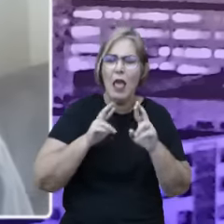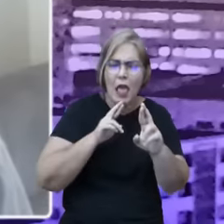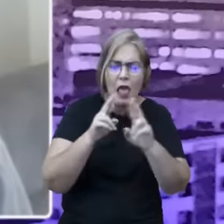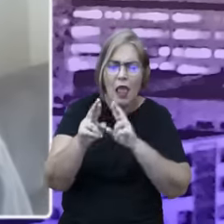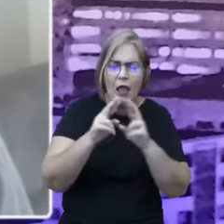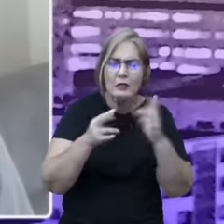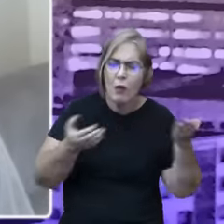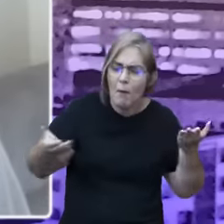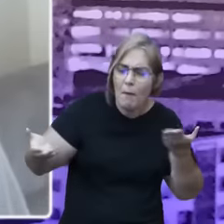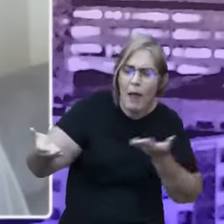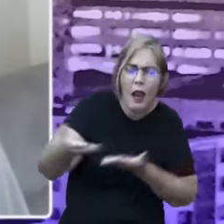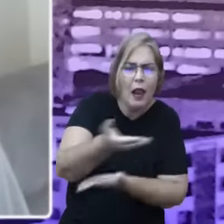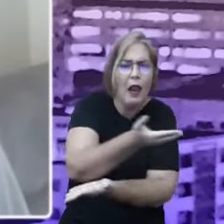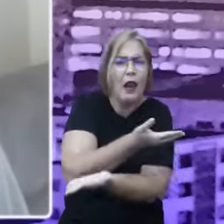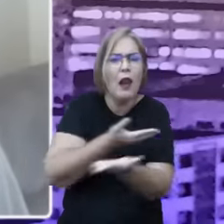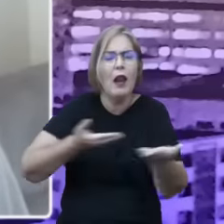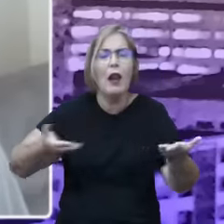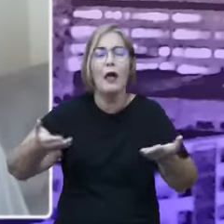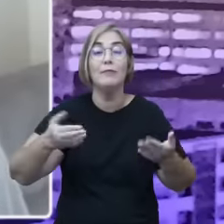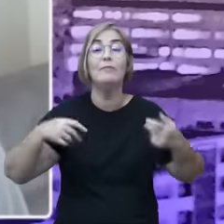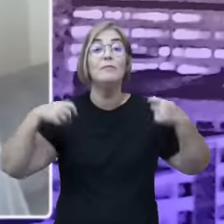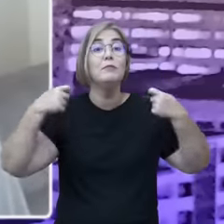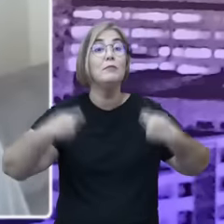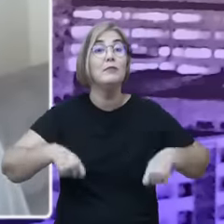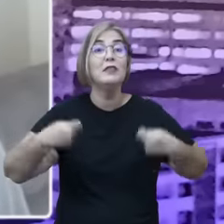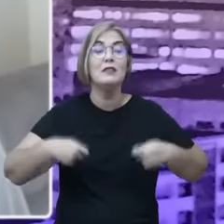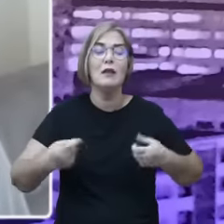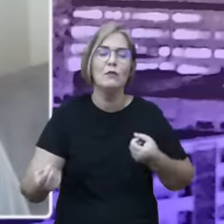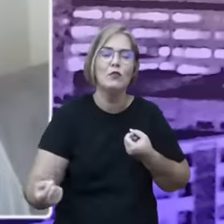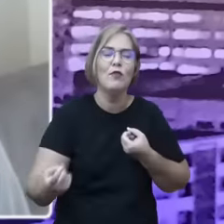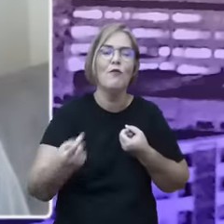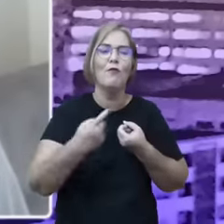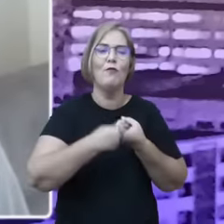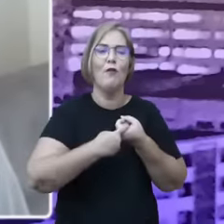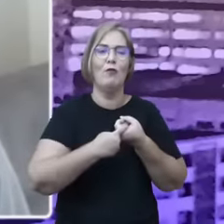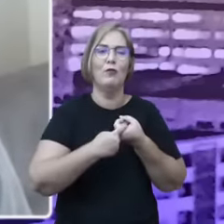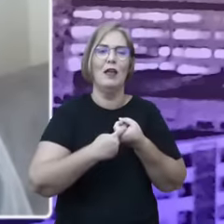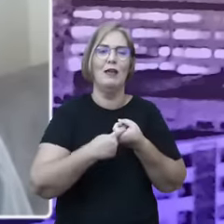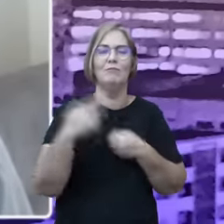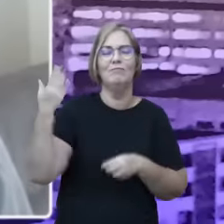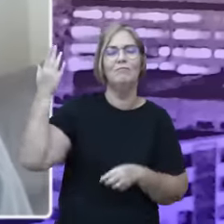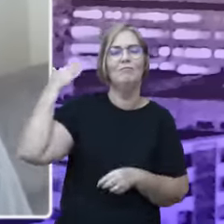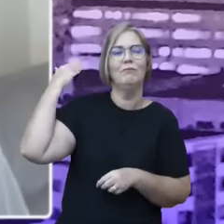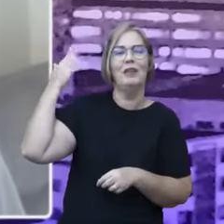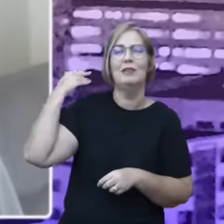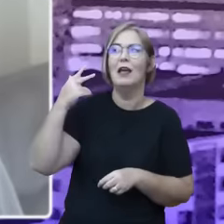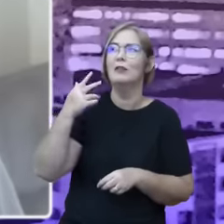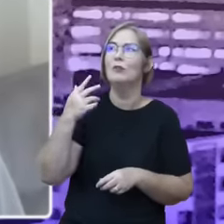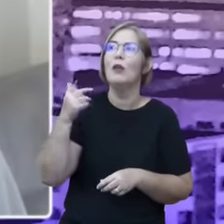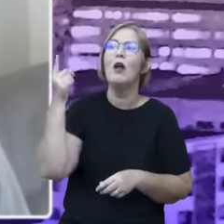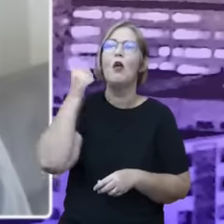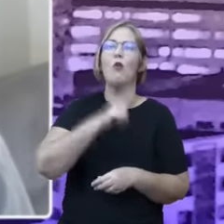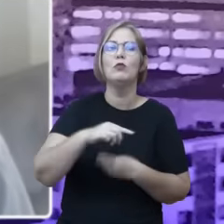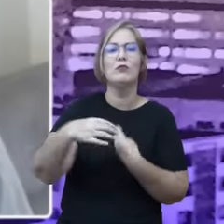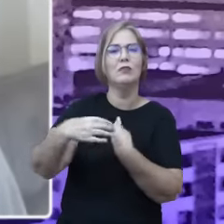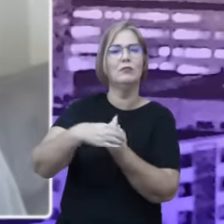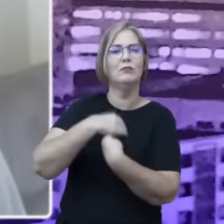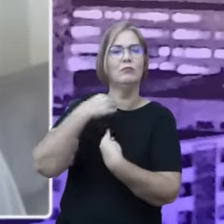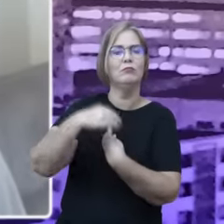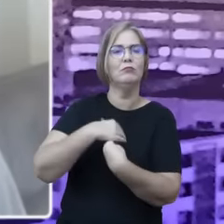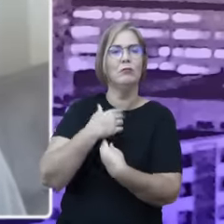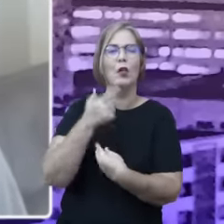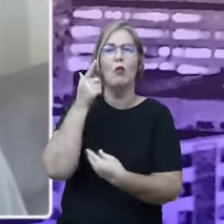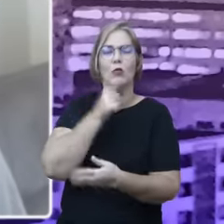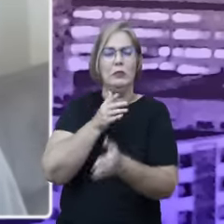dimensões, precisamos resgatar recursos que nos amparem e orientam em nosso habitar no